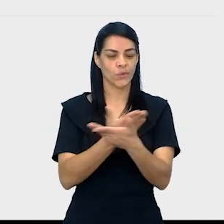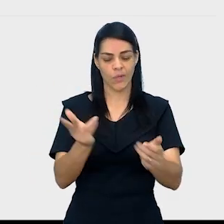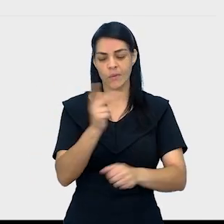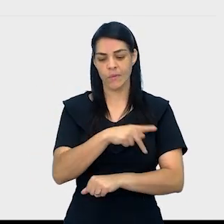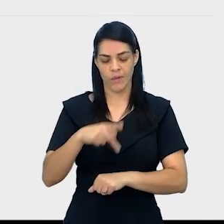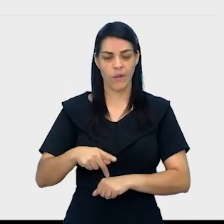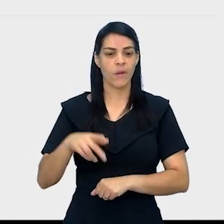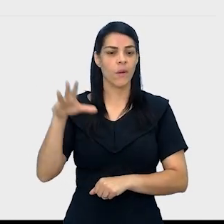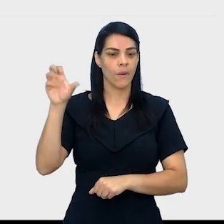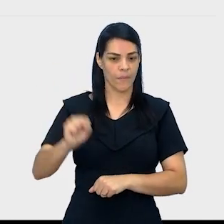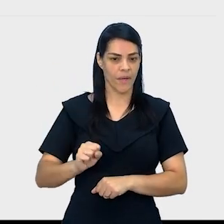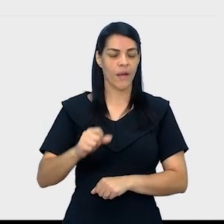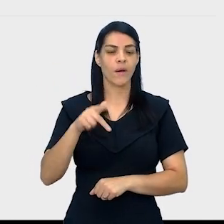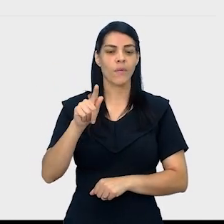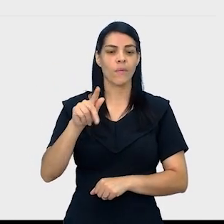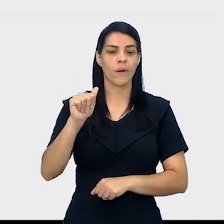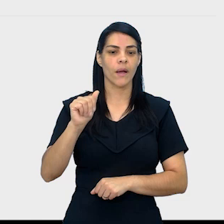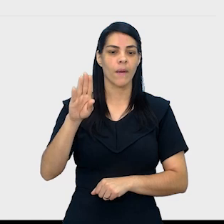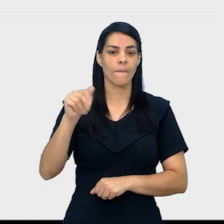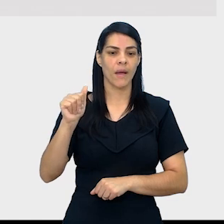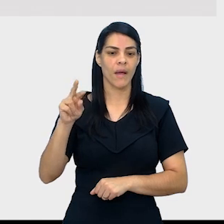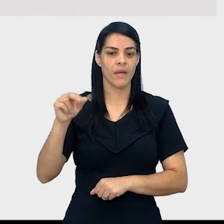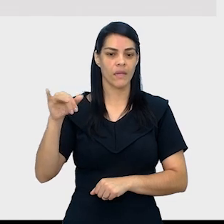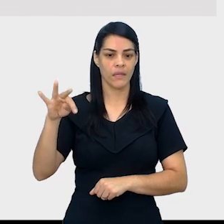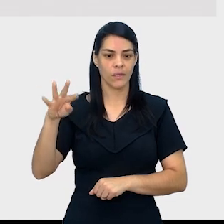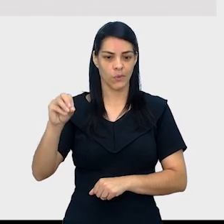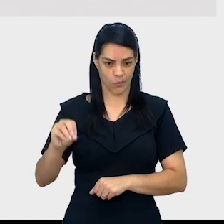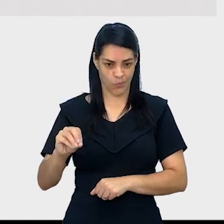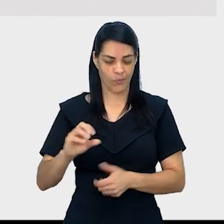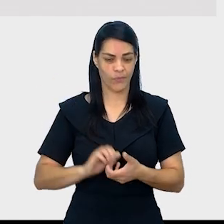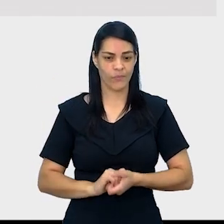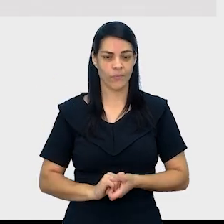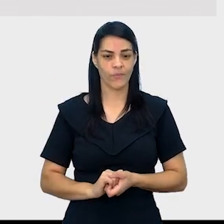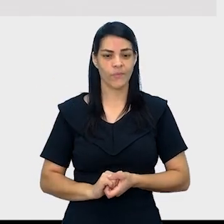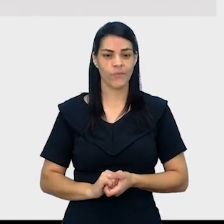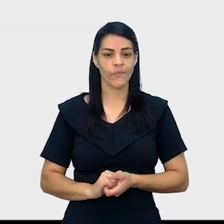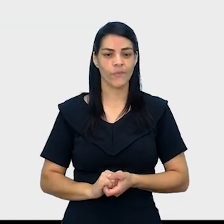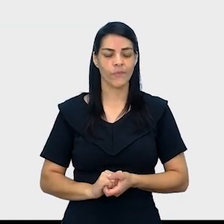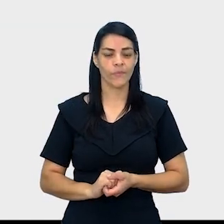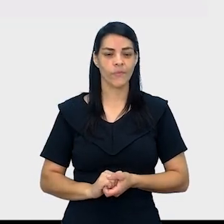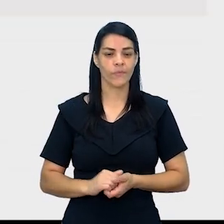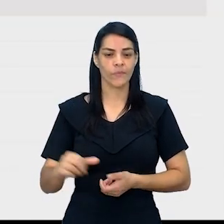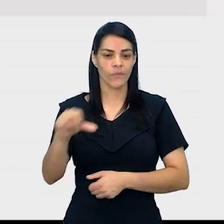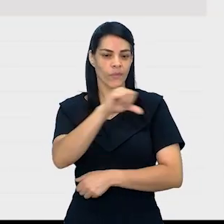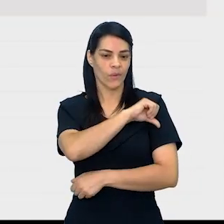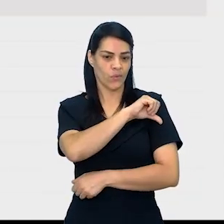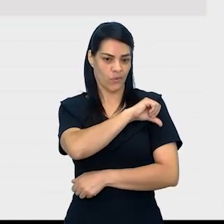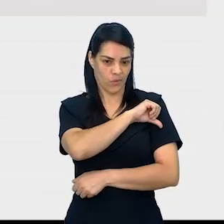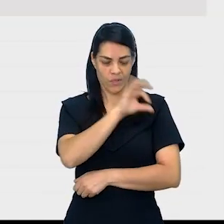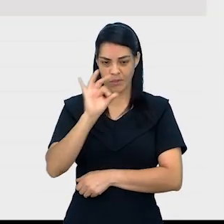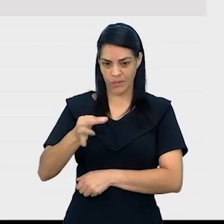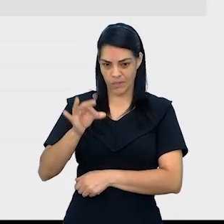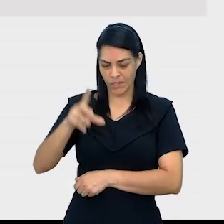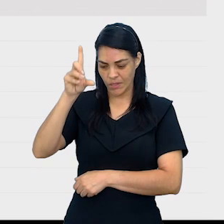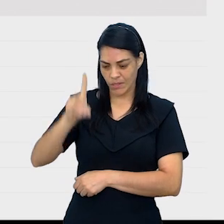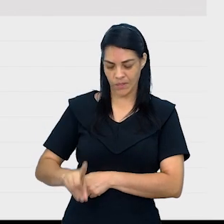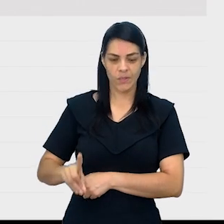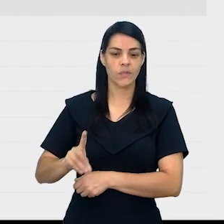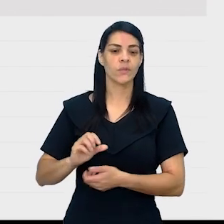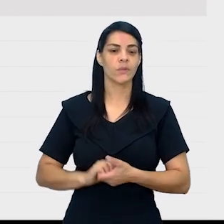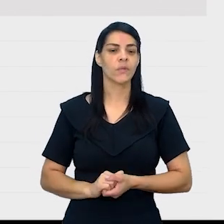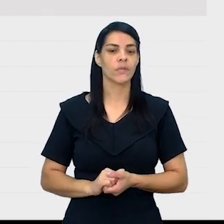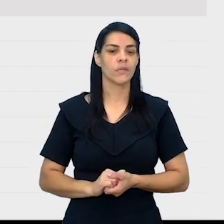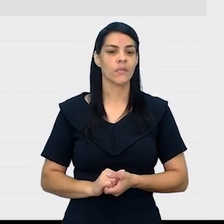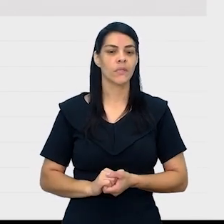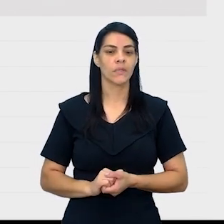pegar com gabarito então eu estava no nono ano certo da Diretoria de São Carlos a